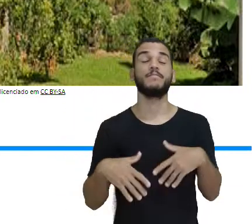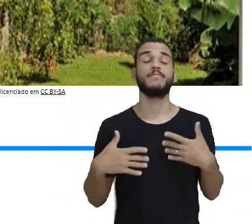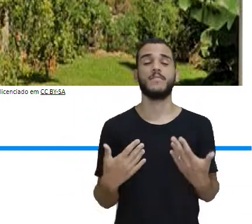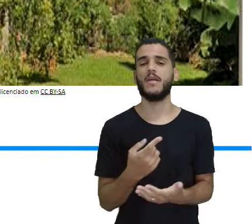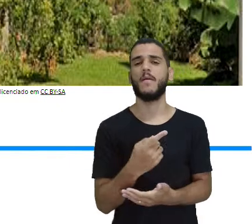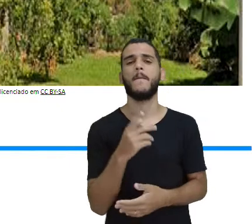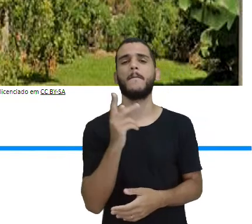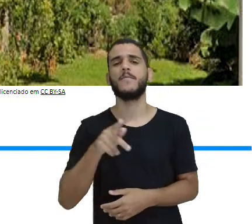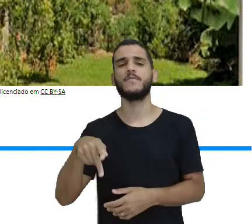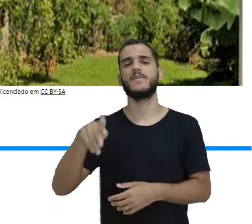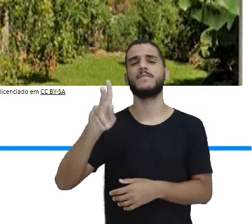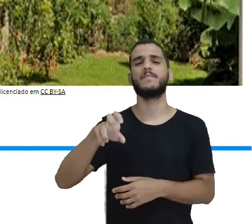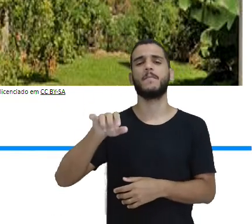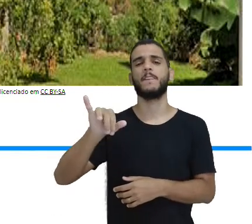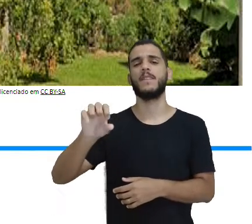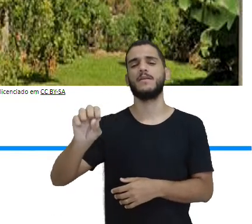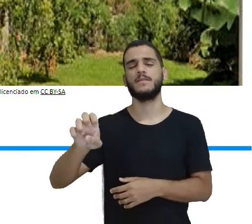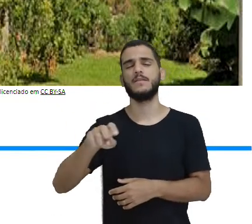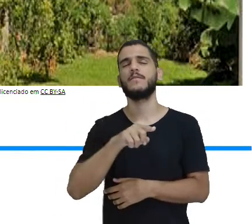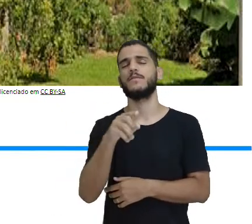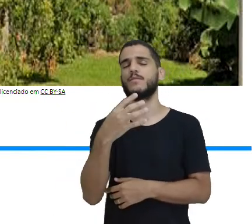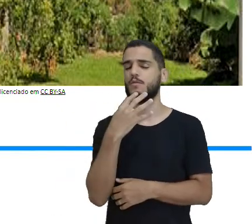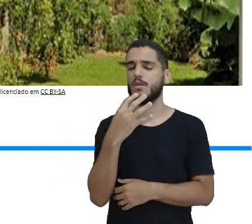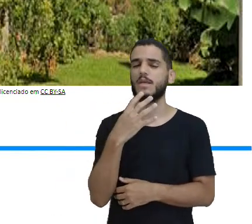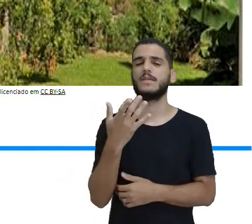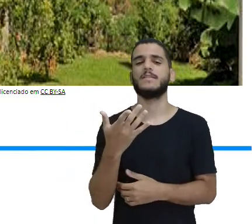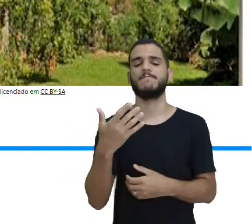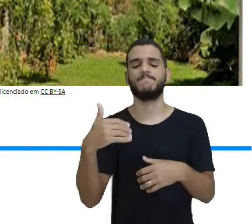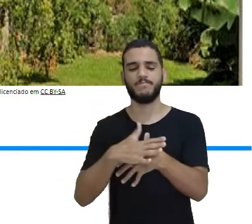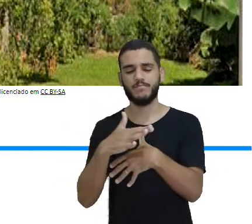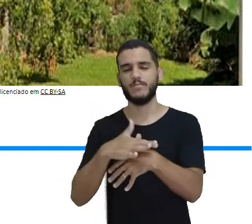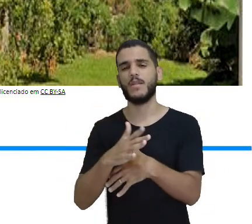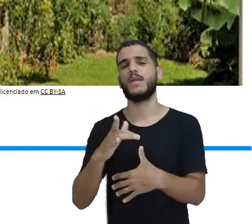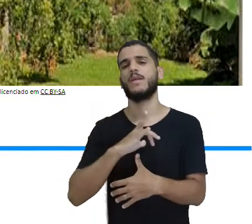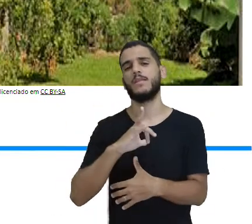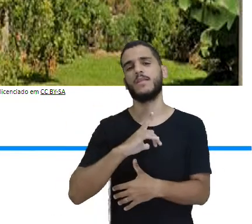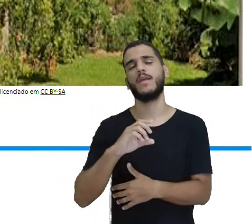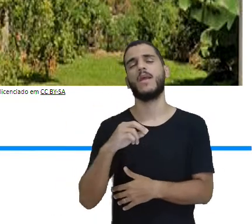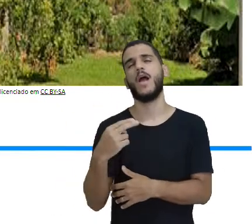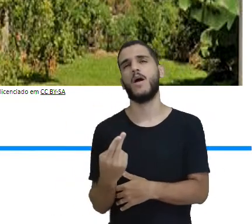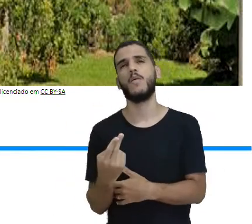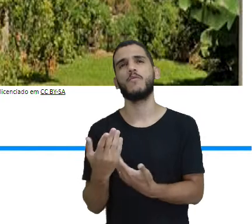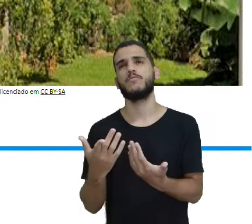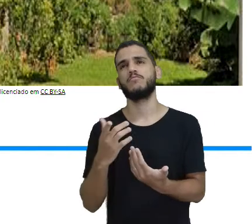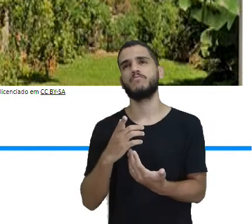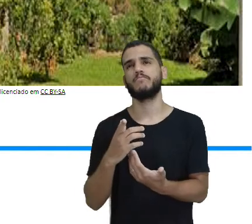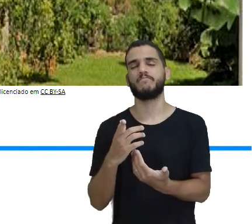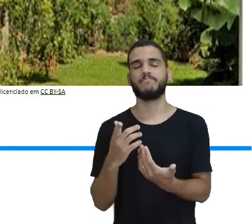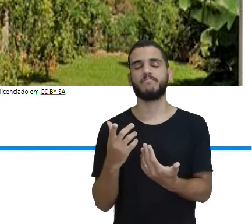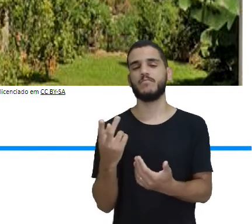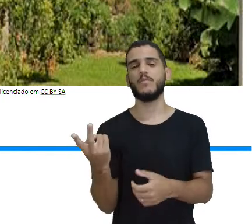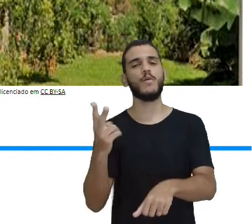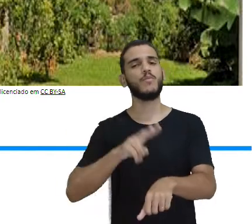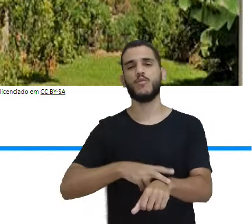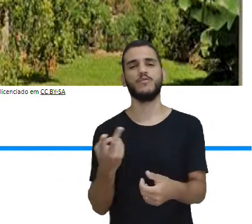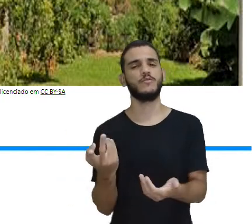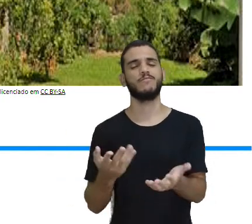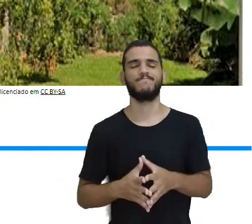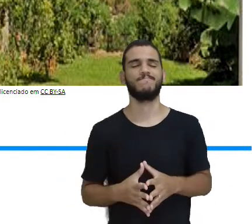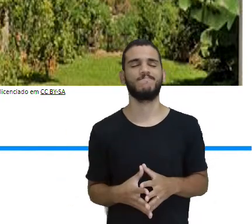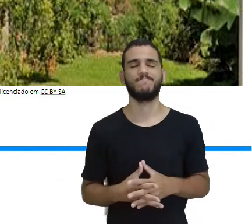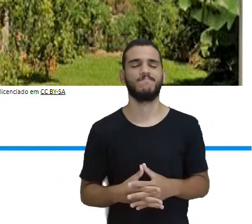alguma cidade que seja, ou que tenha, porque às vezes na mesma cidade a gente vivencia tanto a área rural quanto a área urbana, né? Você conhece algum